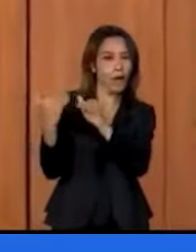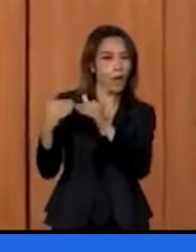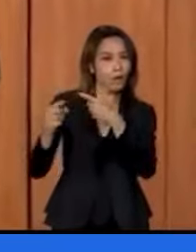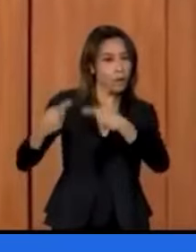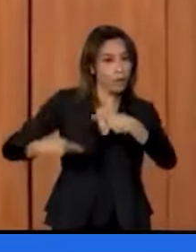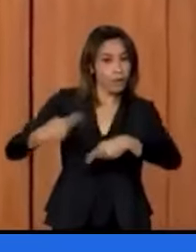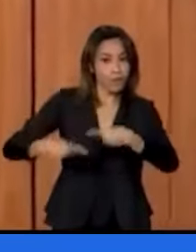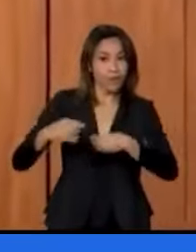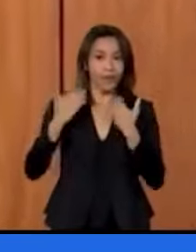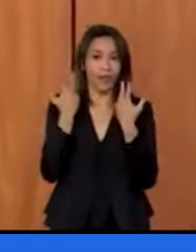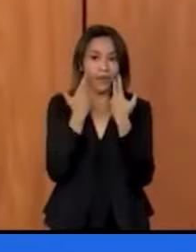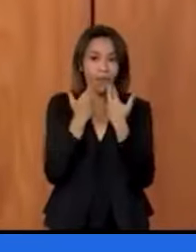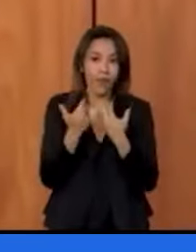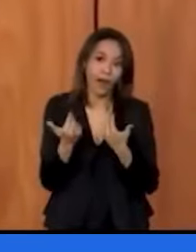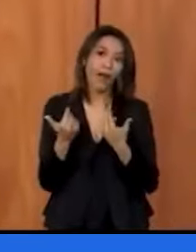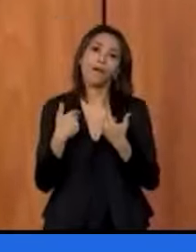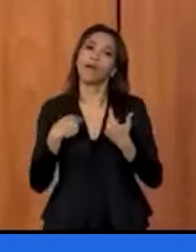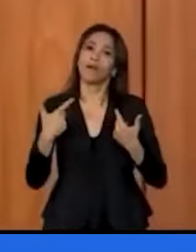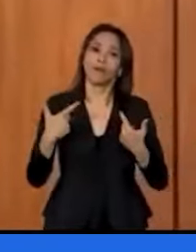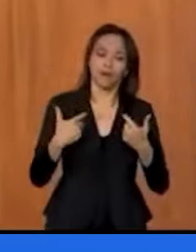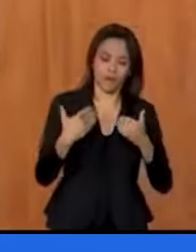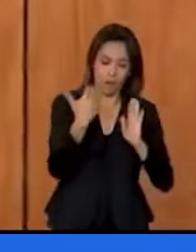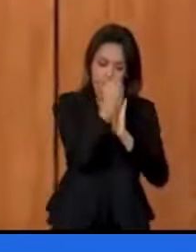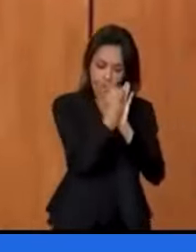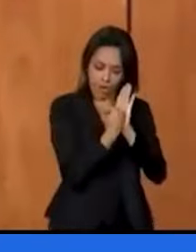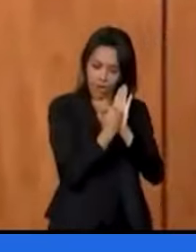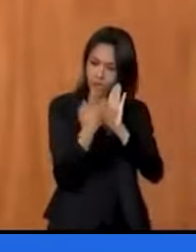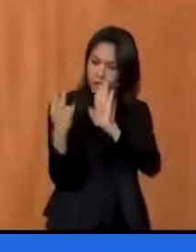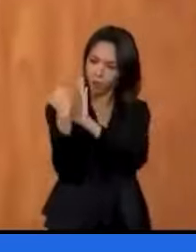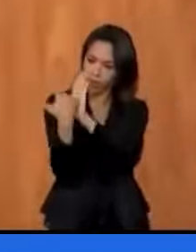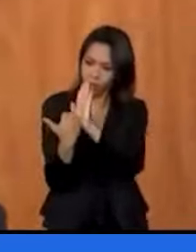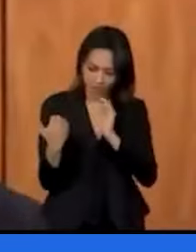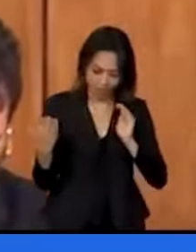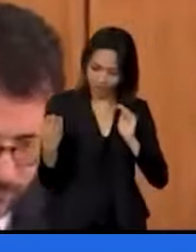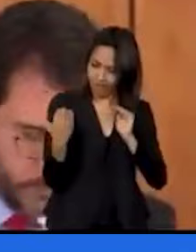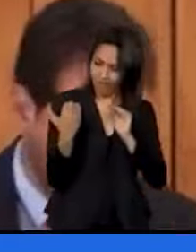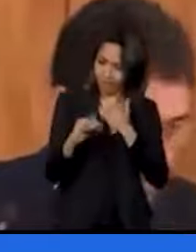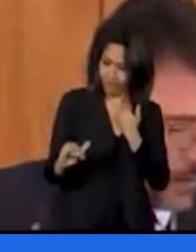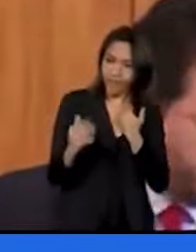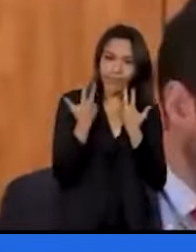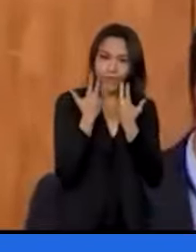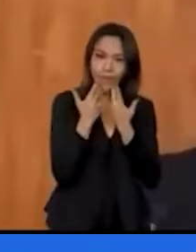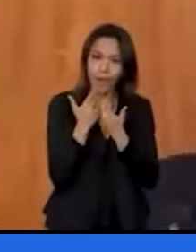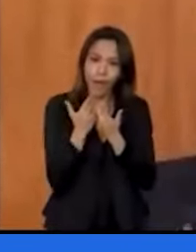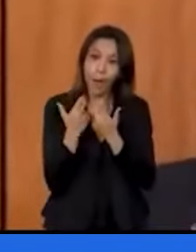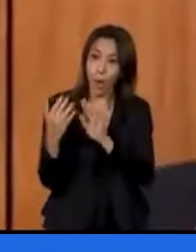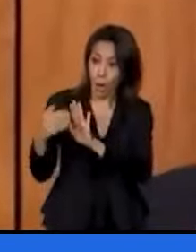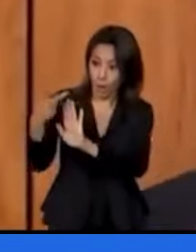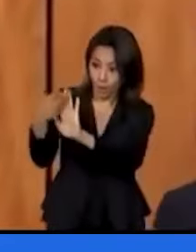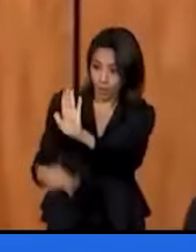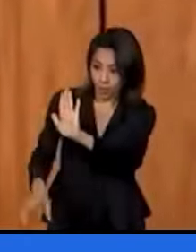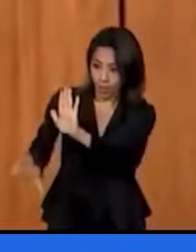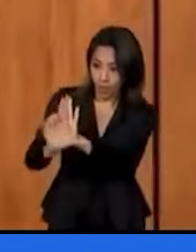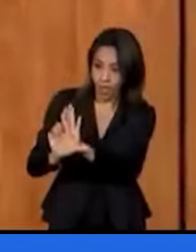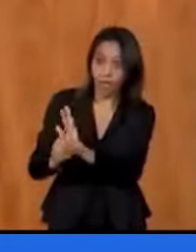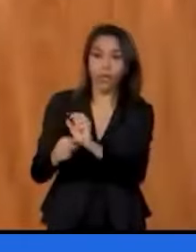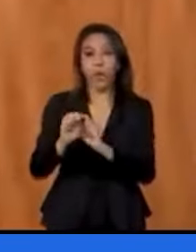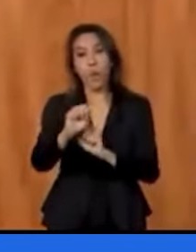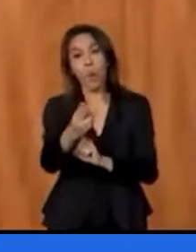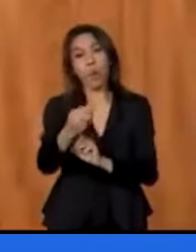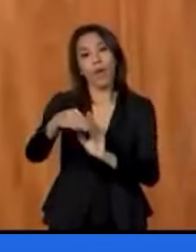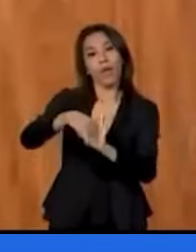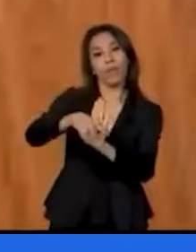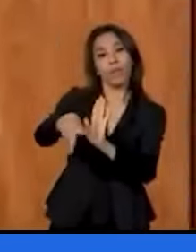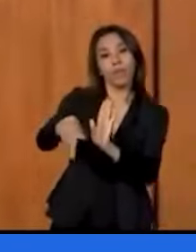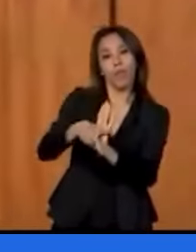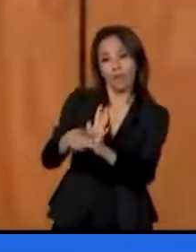políticos que tem program diferent e a coisa é mais normal que quando você dê entrada com projeto de lei com a medida provisória